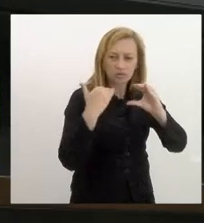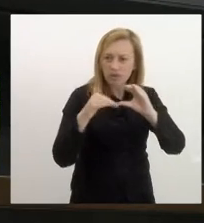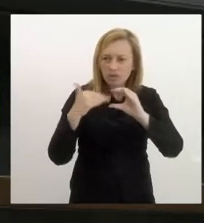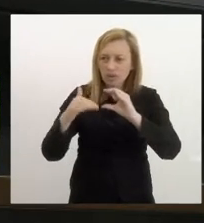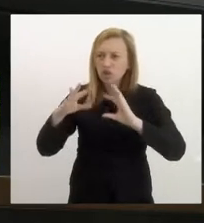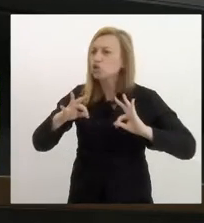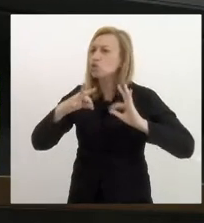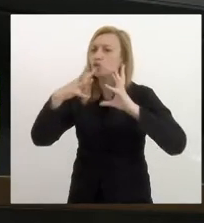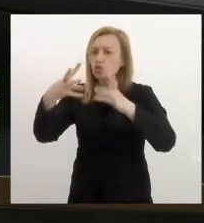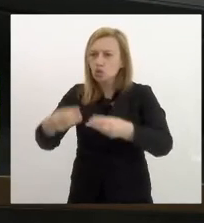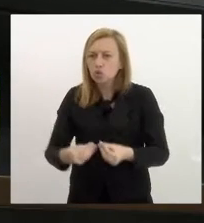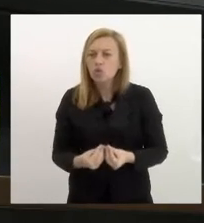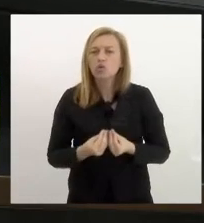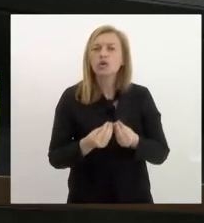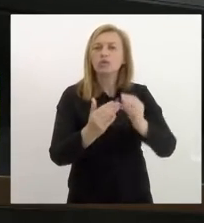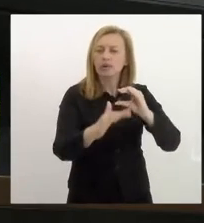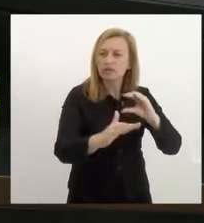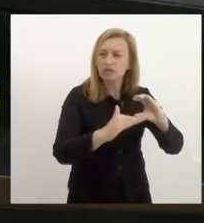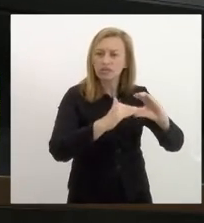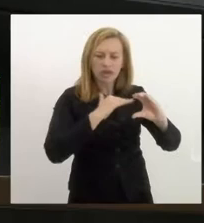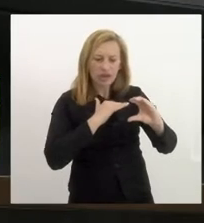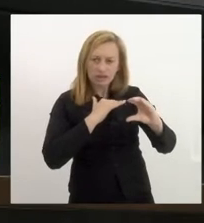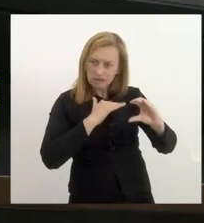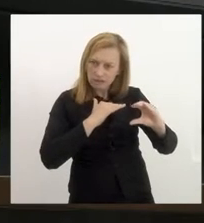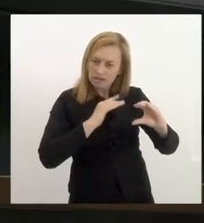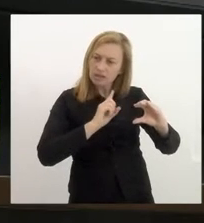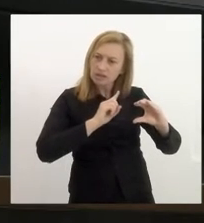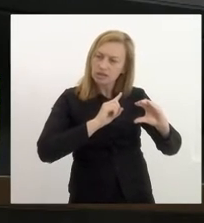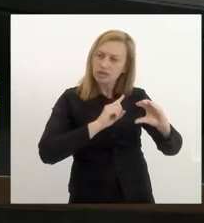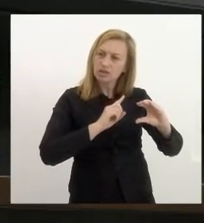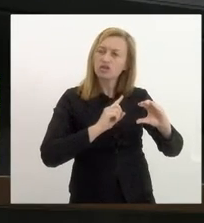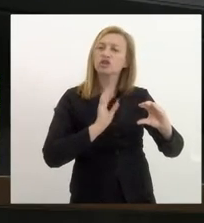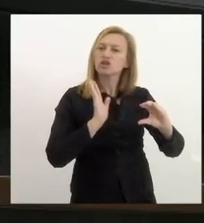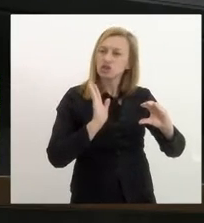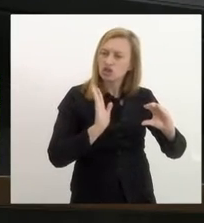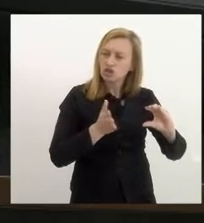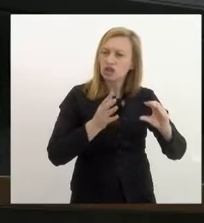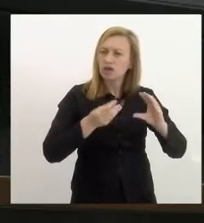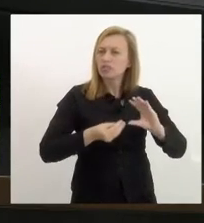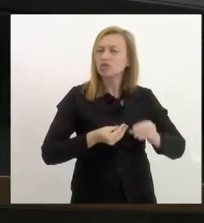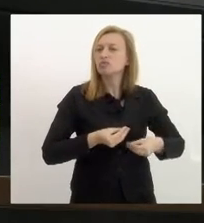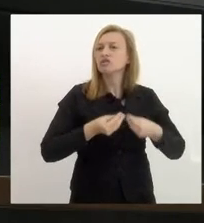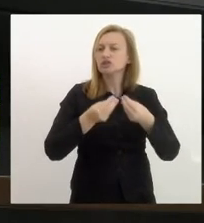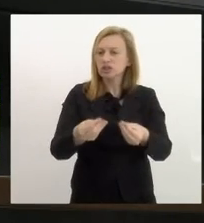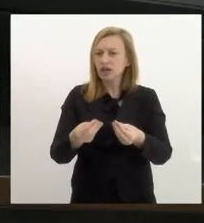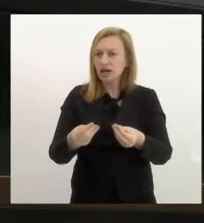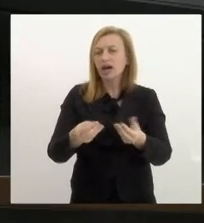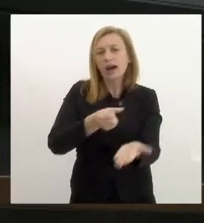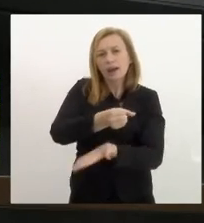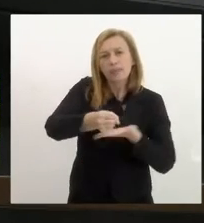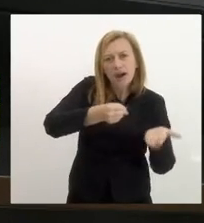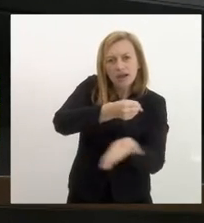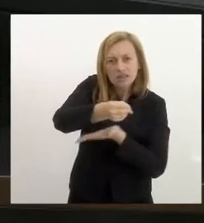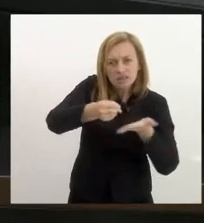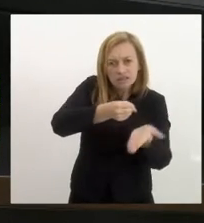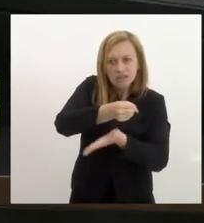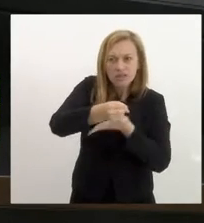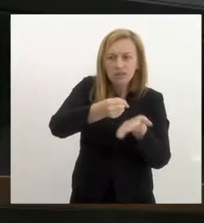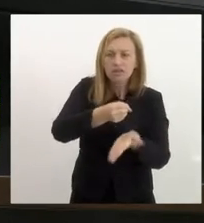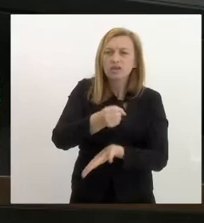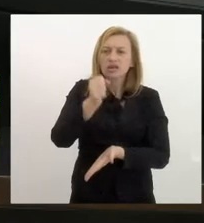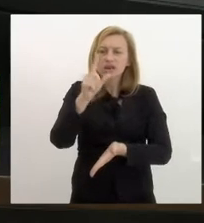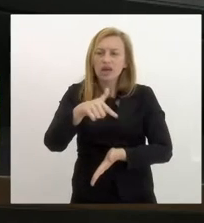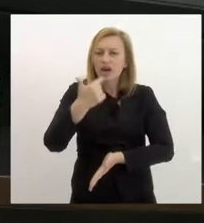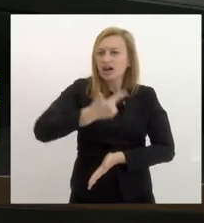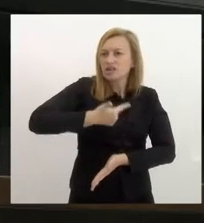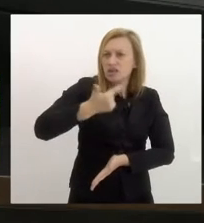exceção para que nos encaminhasse é que nós acabamos de entregar o Senna é né aquela